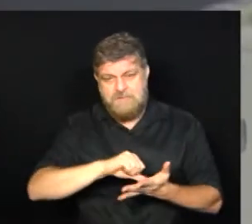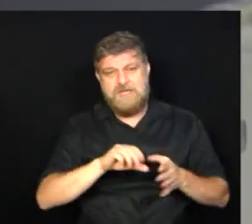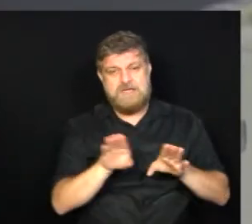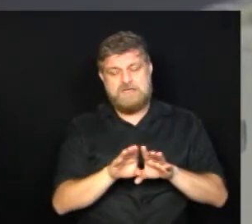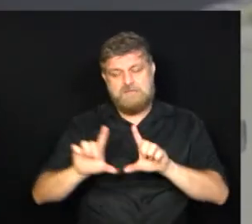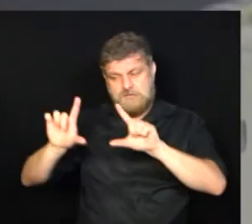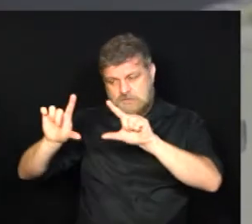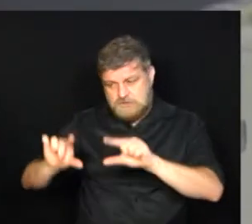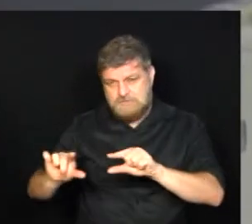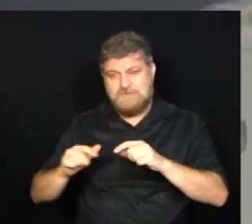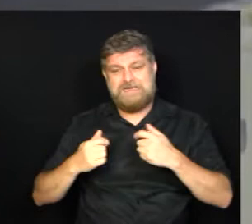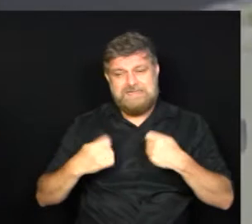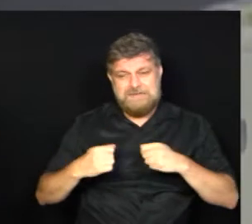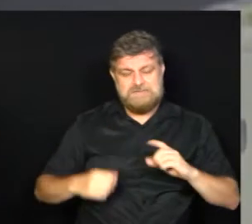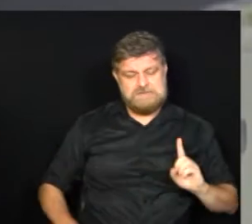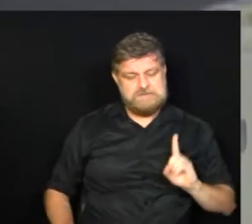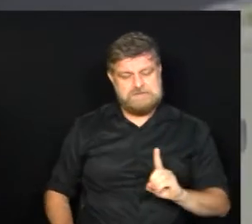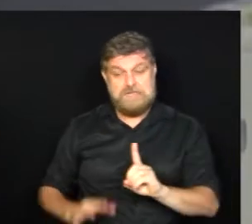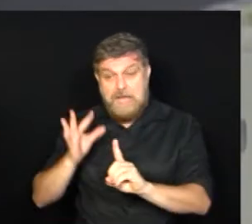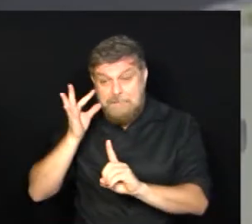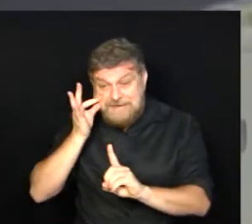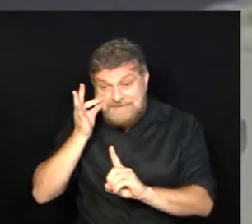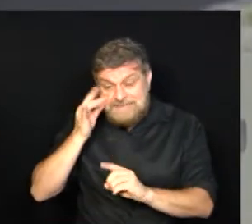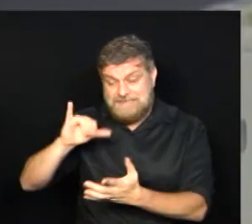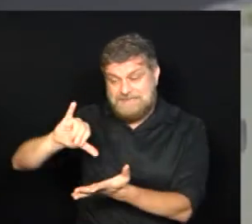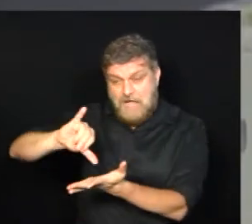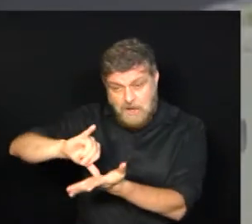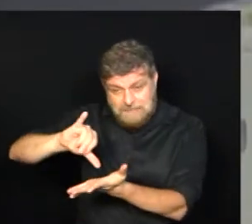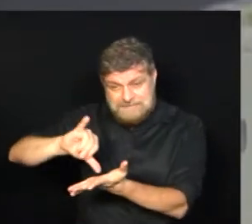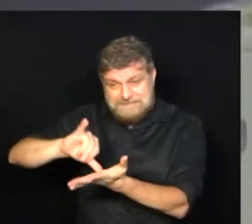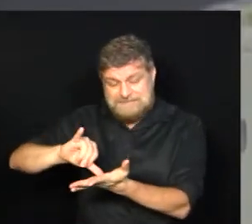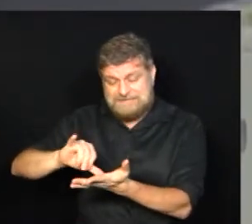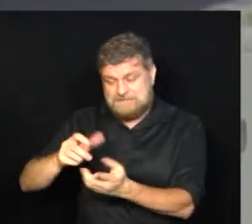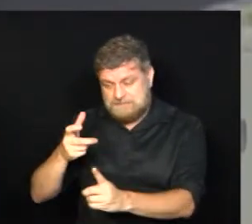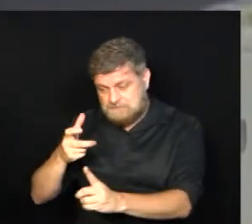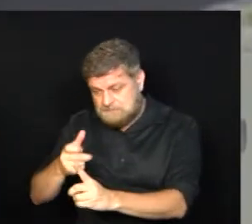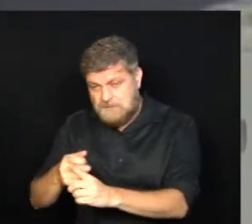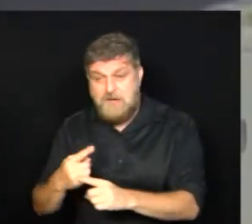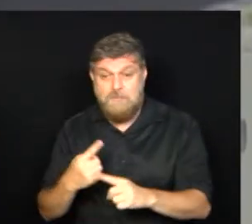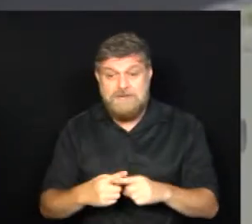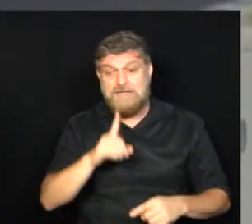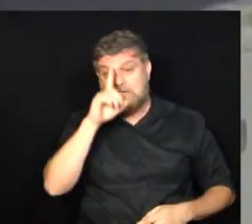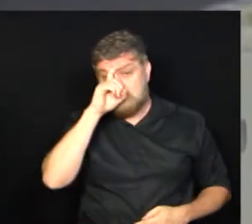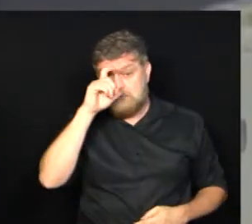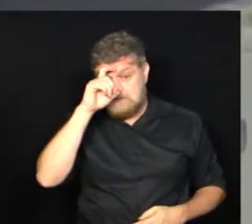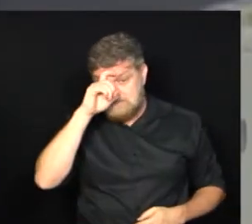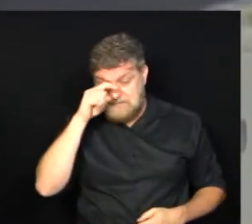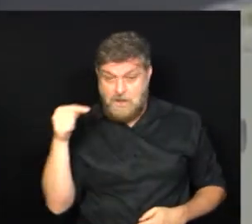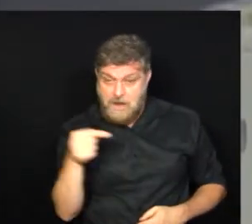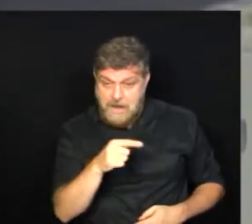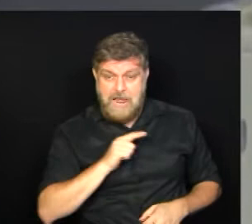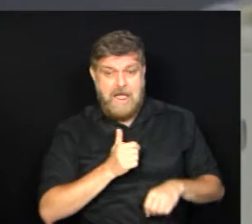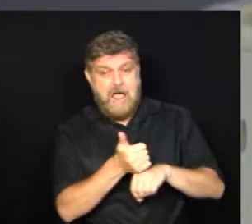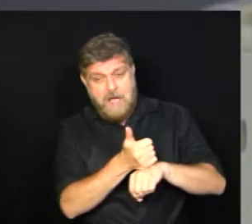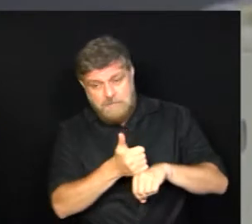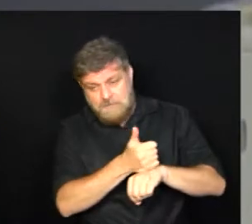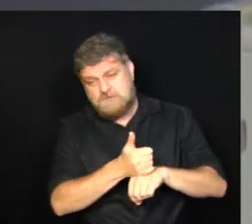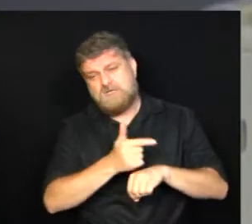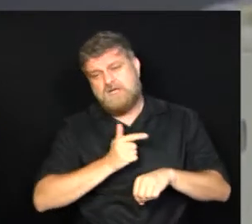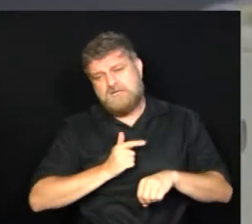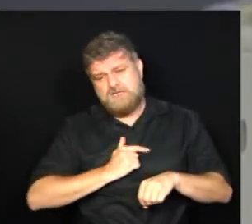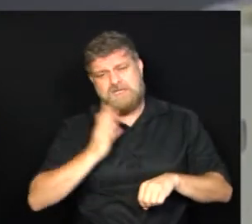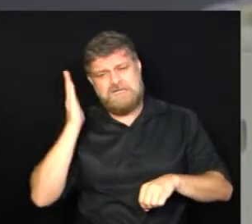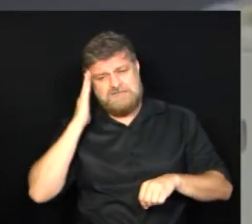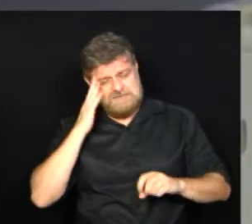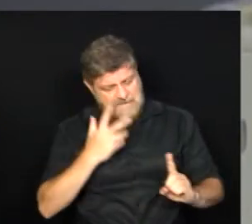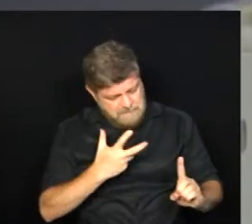também a necessidade de ida a esses centros, justamente porque nos hospitais a gente tem profissionais qualificados para aplicar